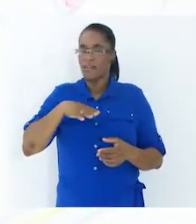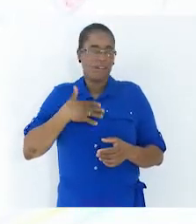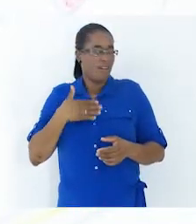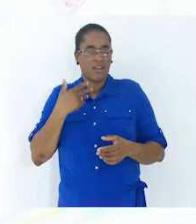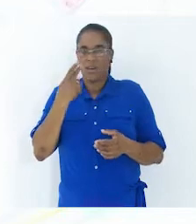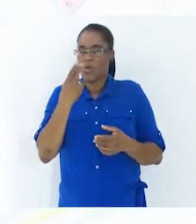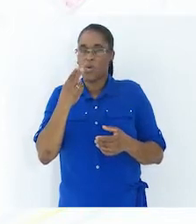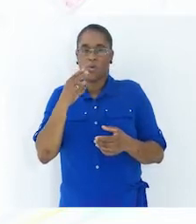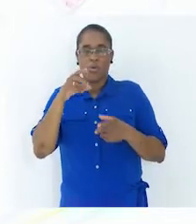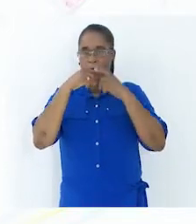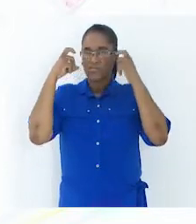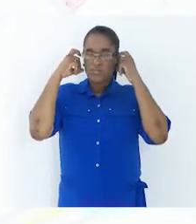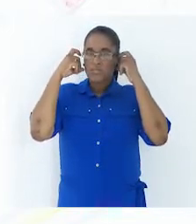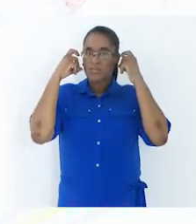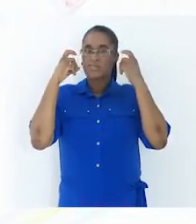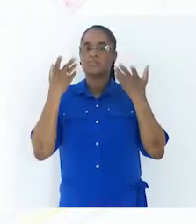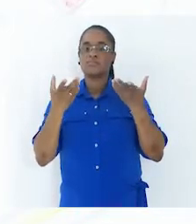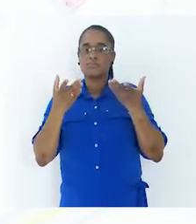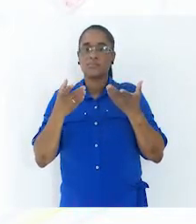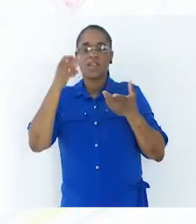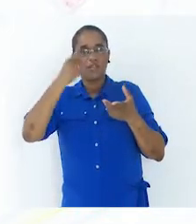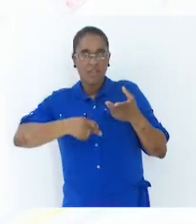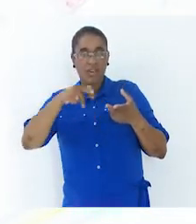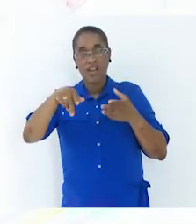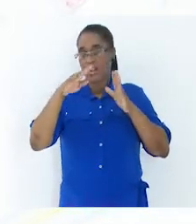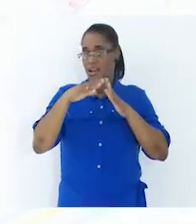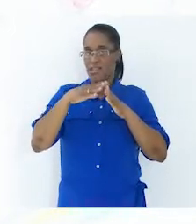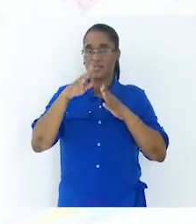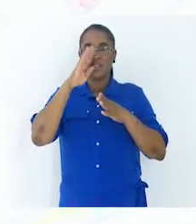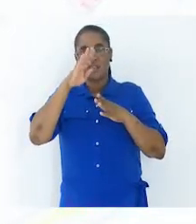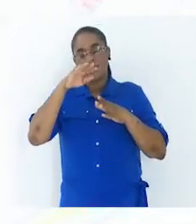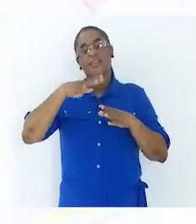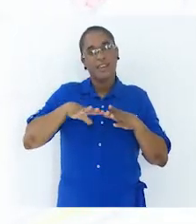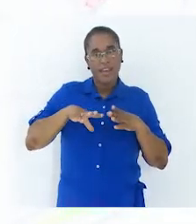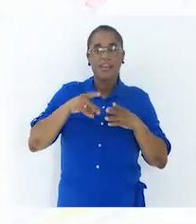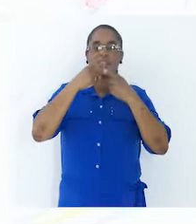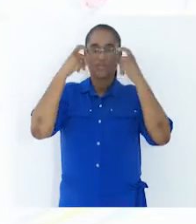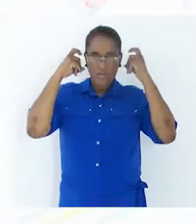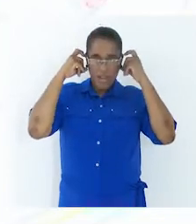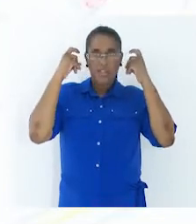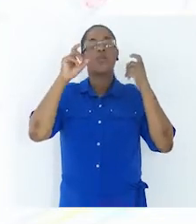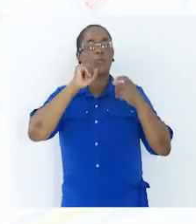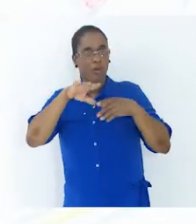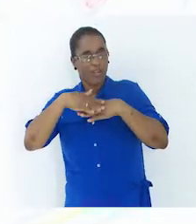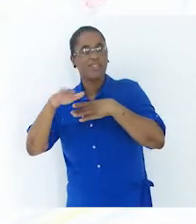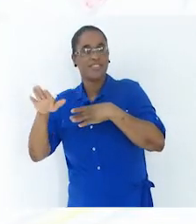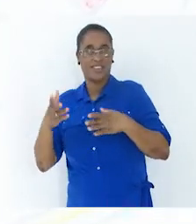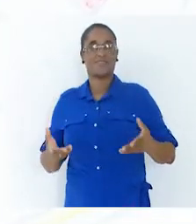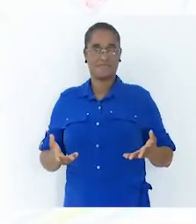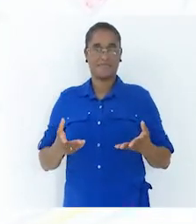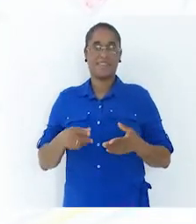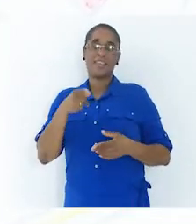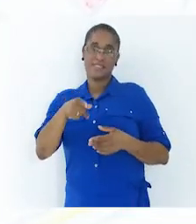queres usar, podes sair. Portanto, é uma outra alternativa. Por isso dizemos que temos